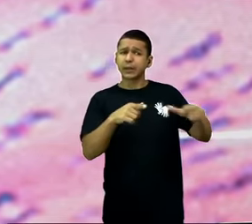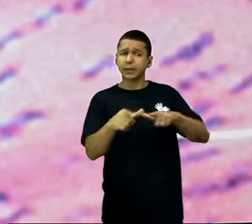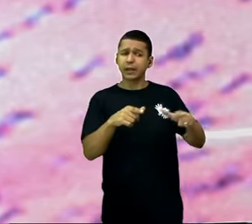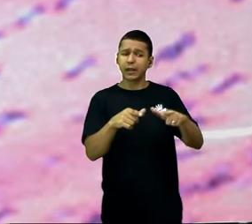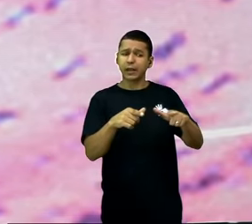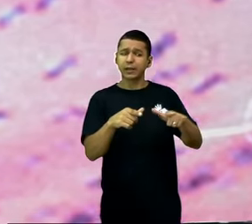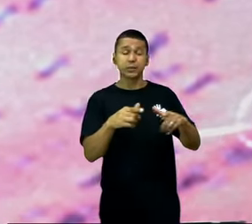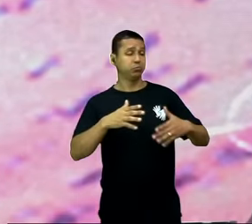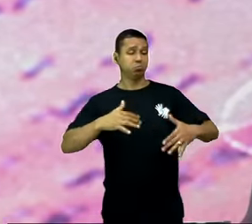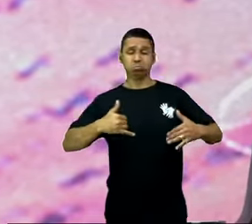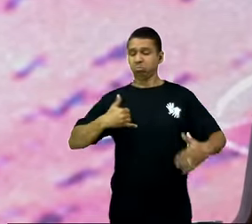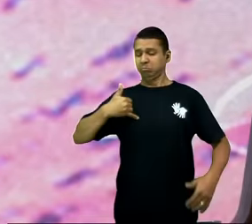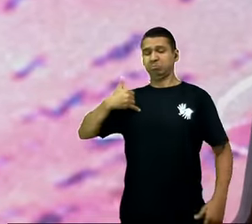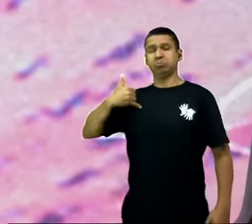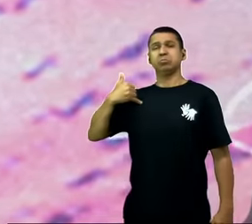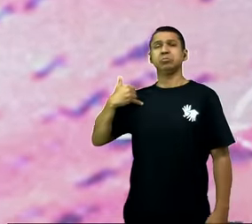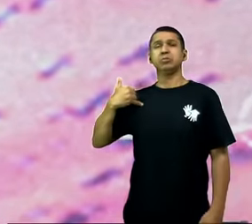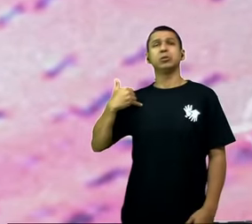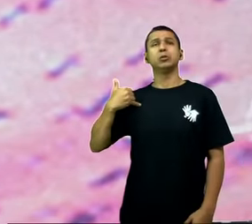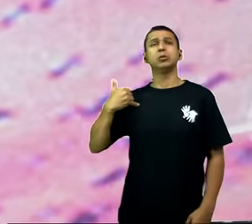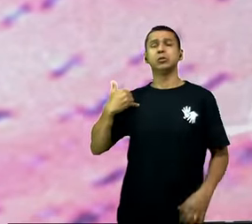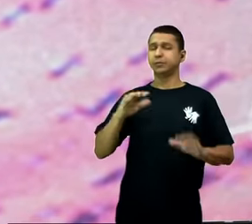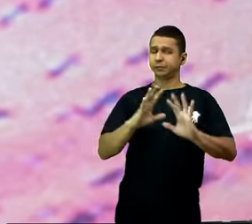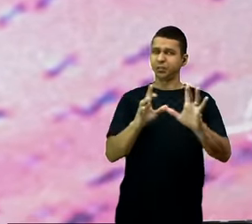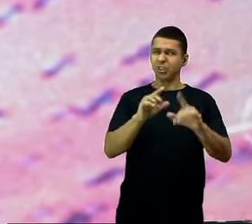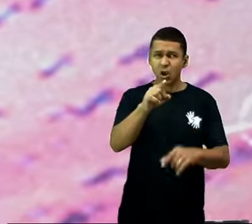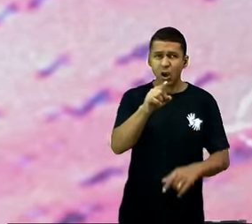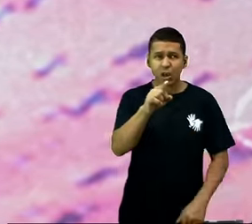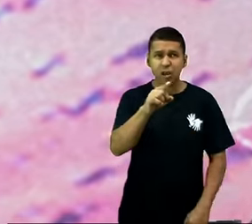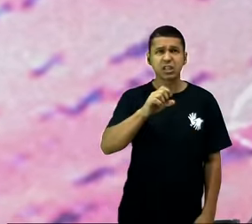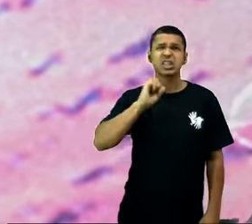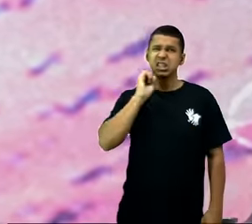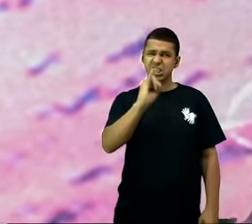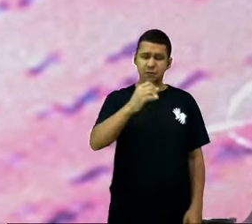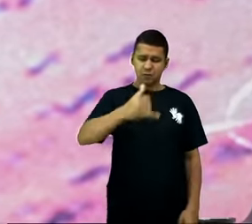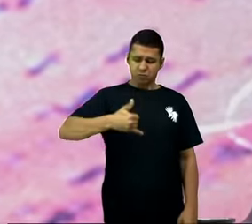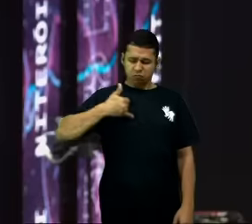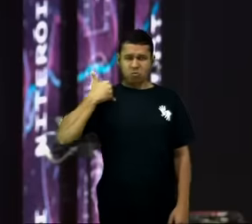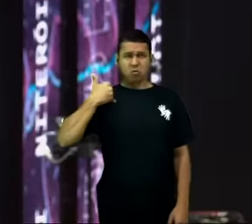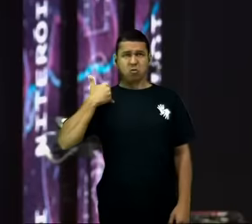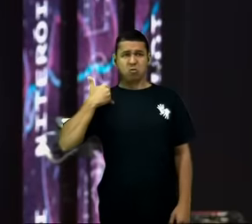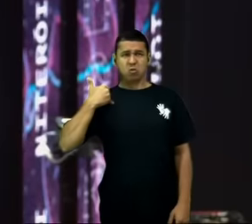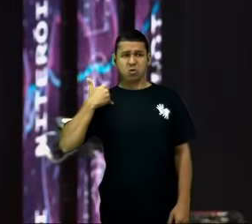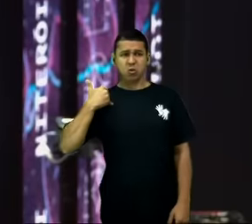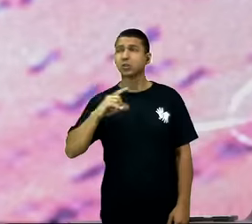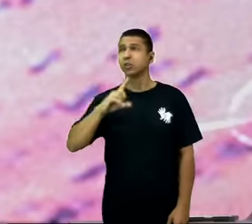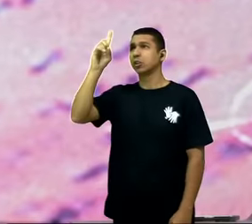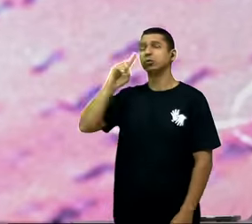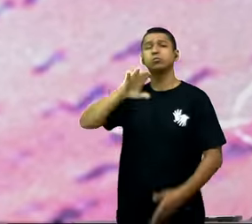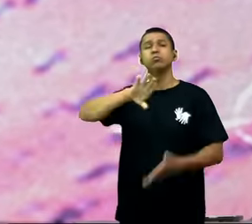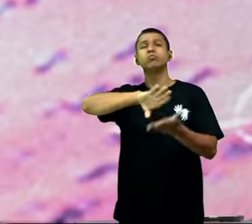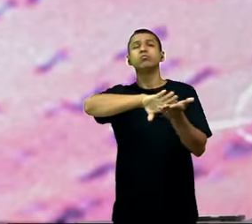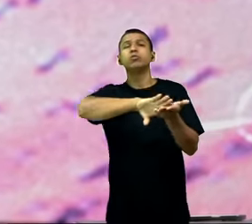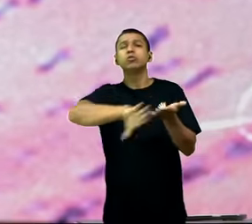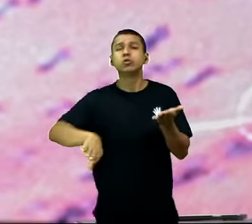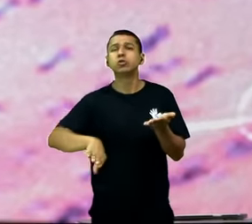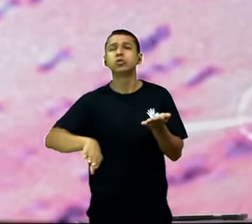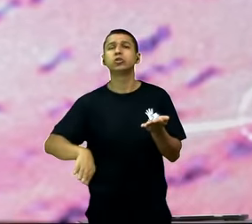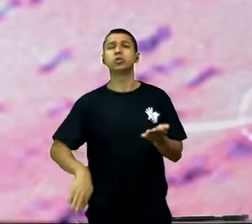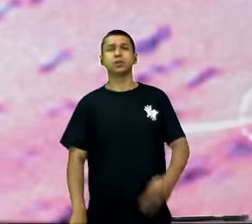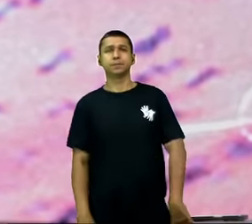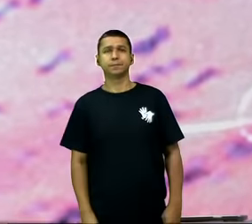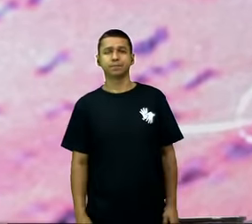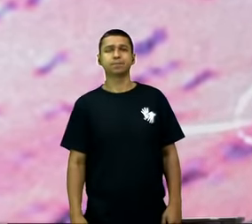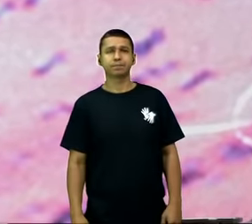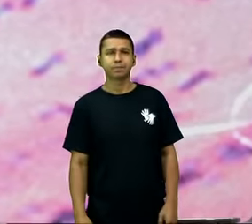cargo. Eu vou dizer uma coisa para você: se você colocar o dinheiro no coração, Deus tira de você. Se você colocar o ministério no coração, Deus vai tirar o ministério